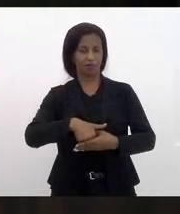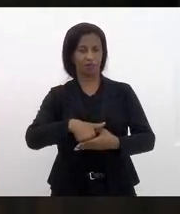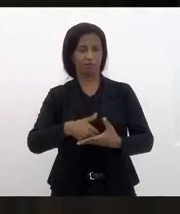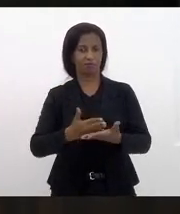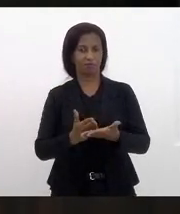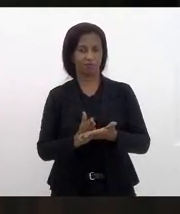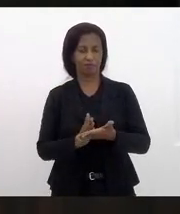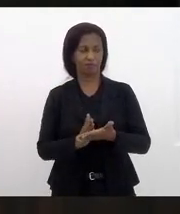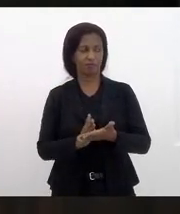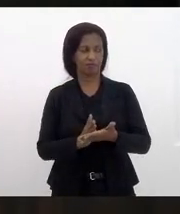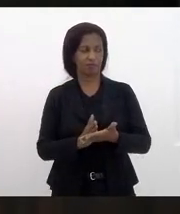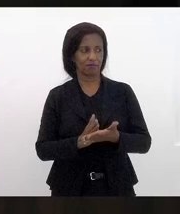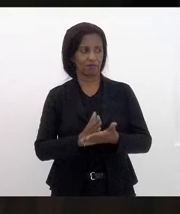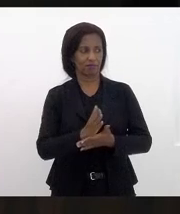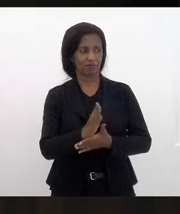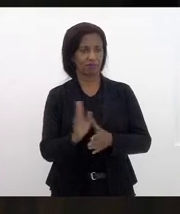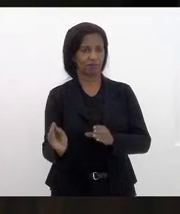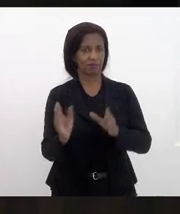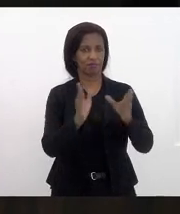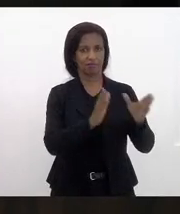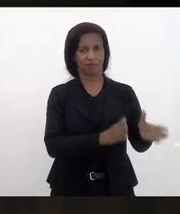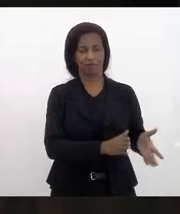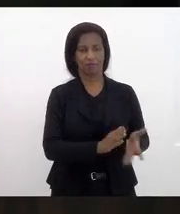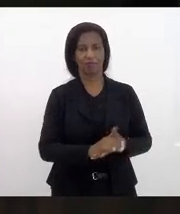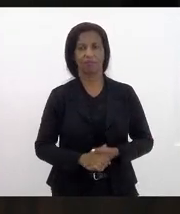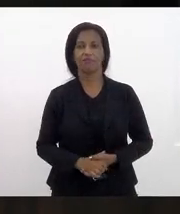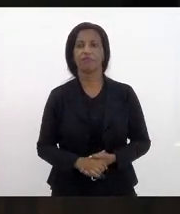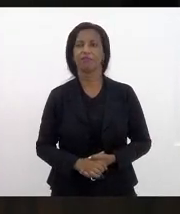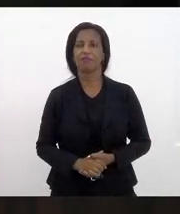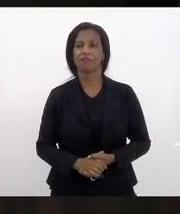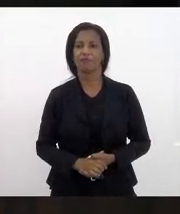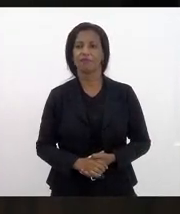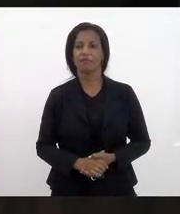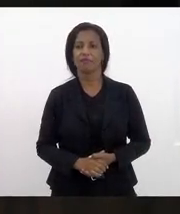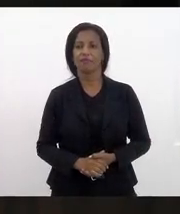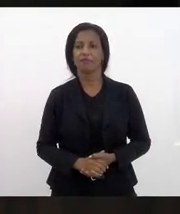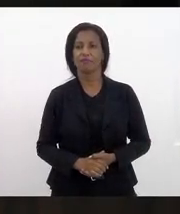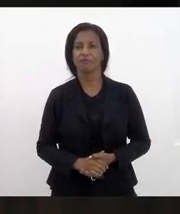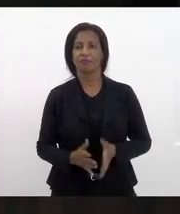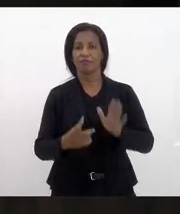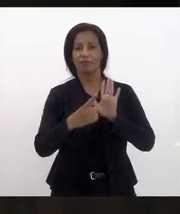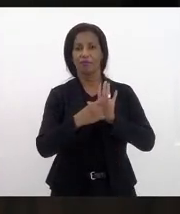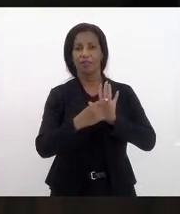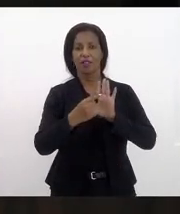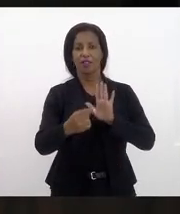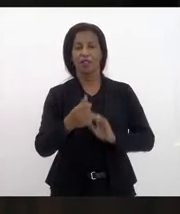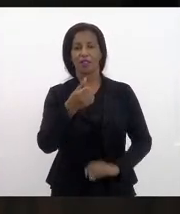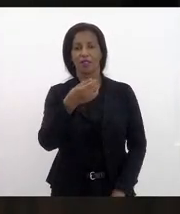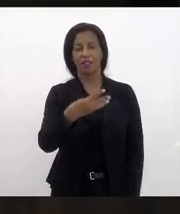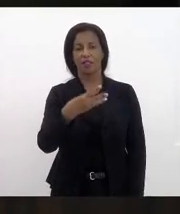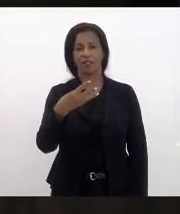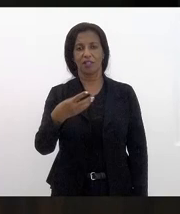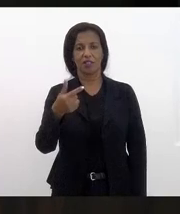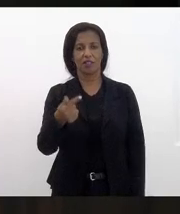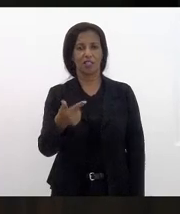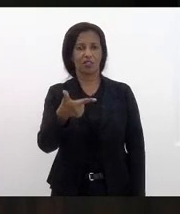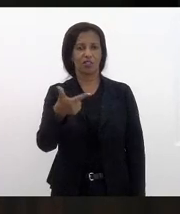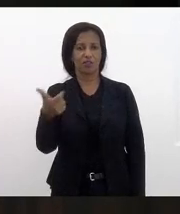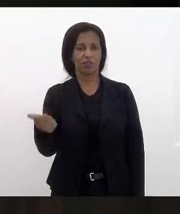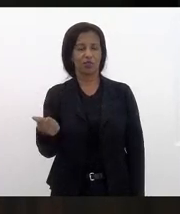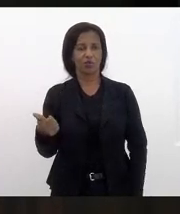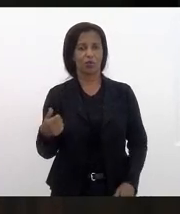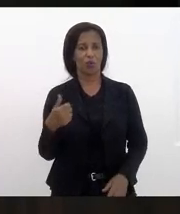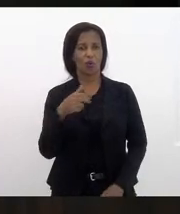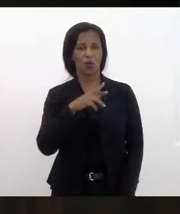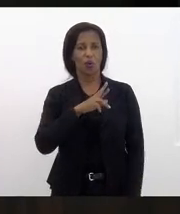aprovam, permaneçam como estão, aprovado, vai a promulgação. Indicação legislativa número 337-2021, de autoria